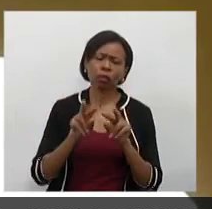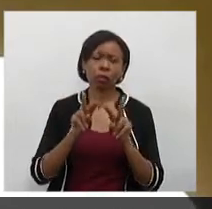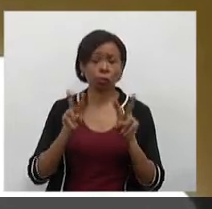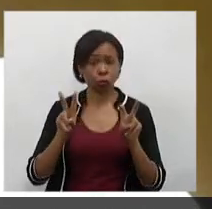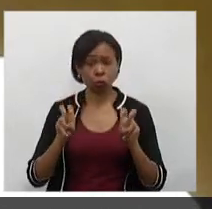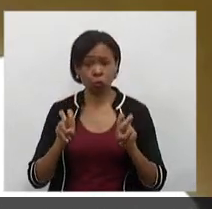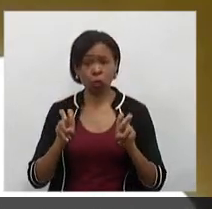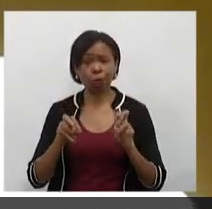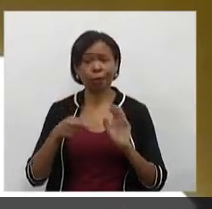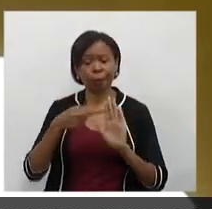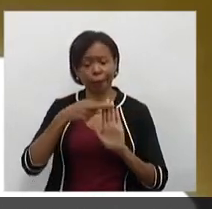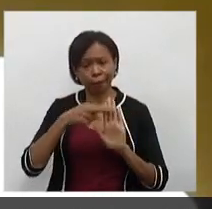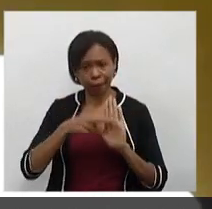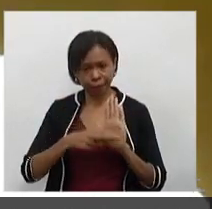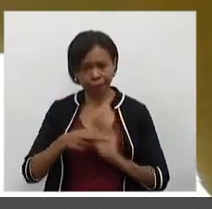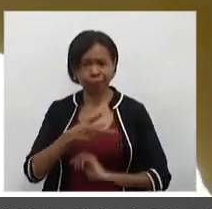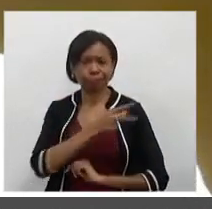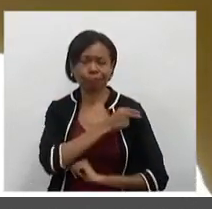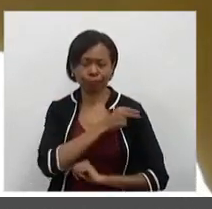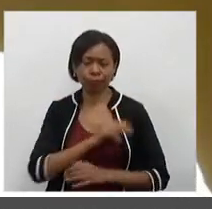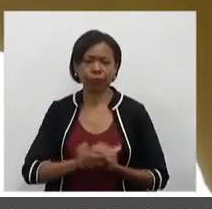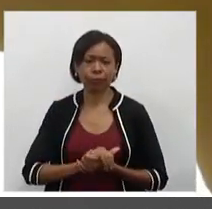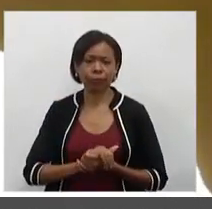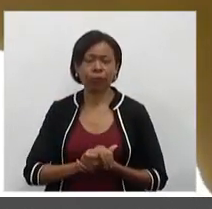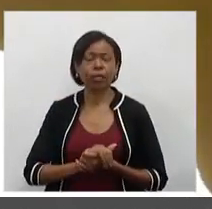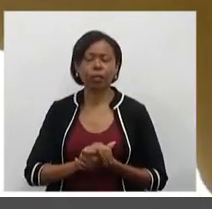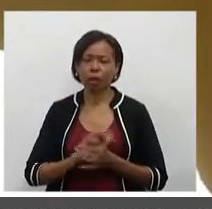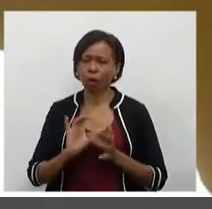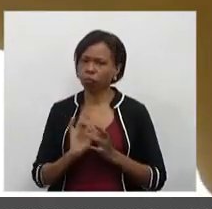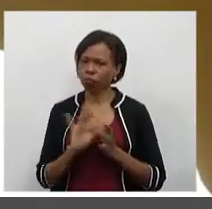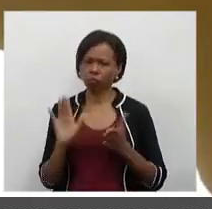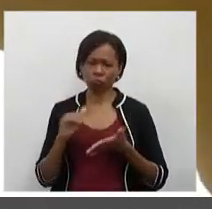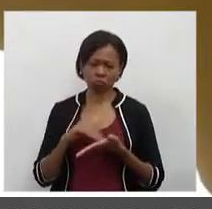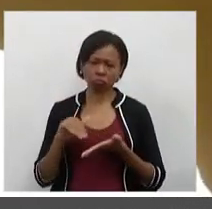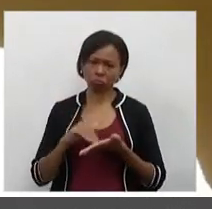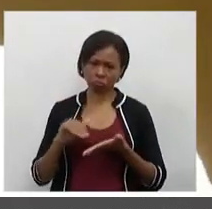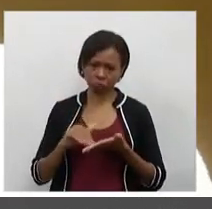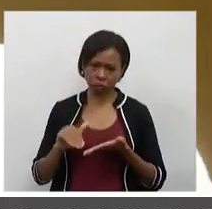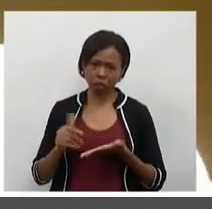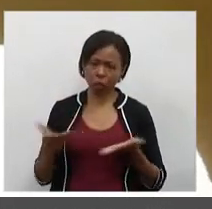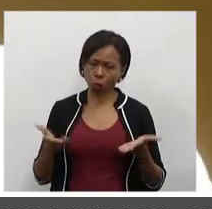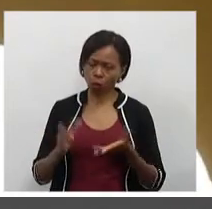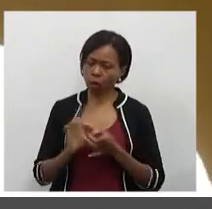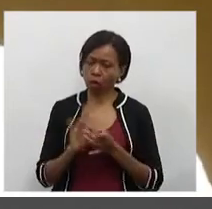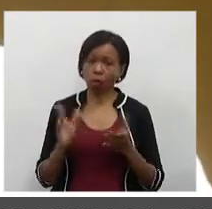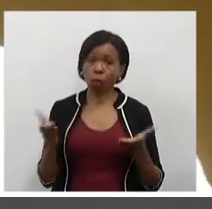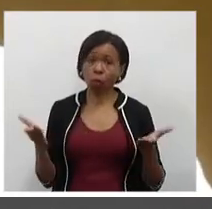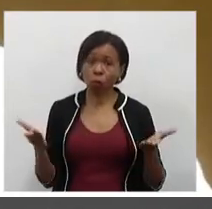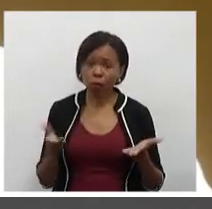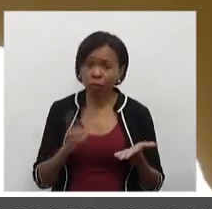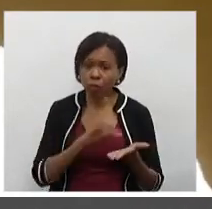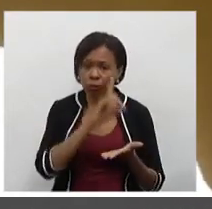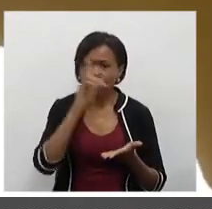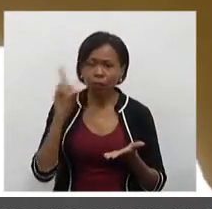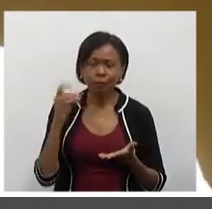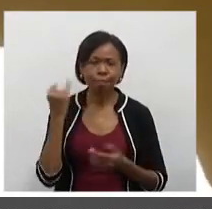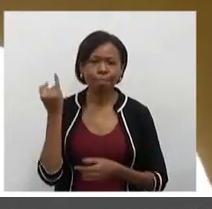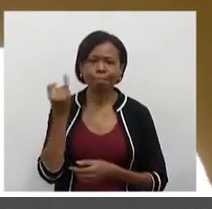do critério da vacinação. Então, a secretaria se coloca aqui à disposição. Foi um dia importante que